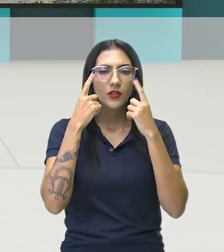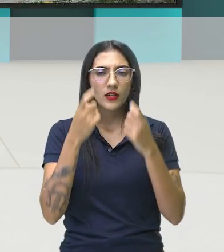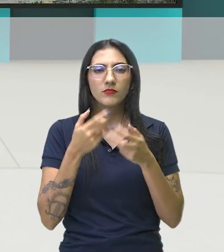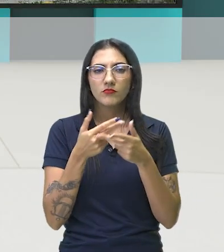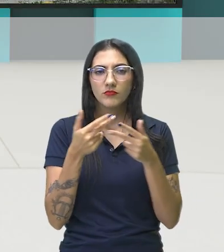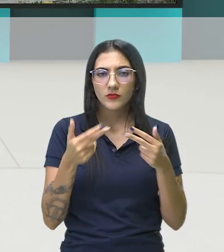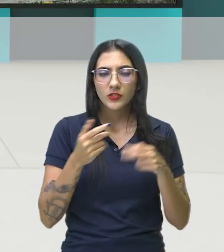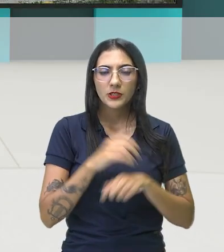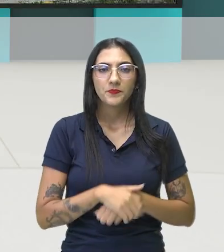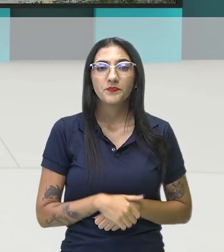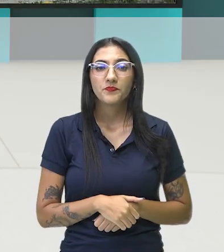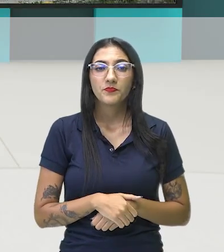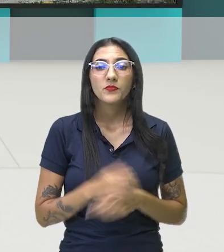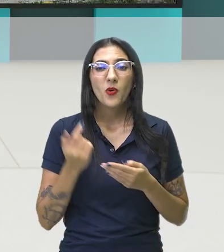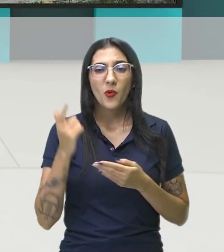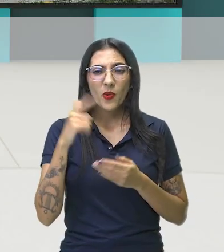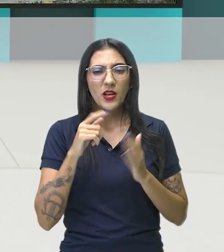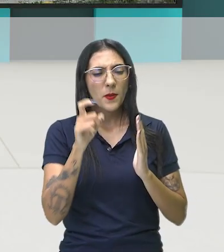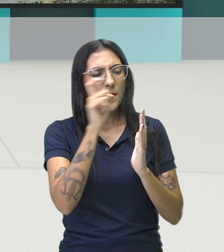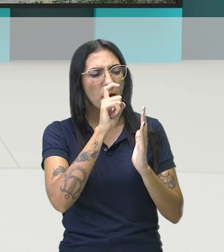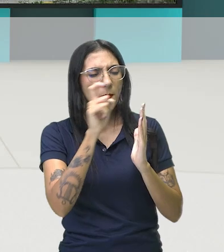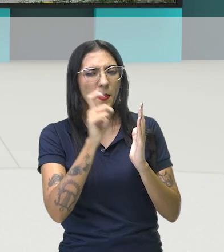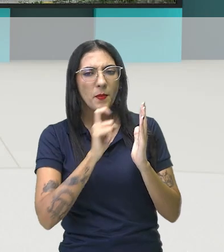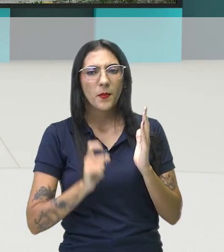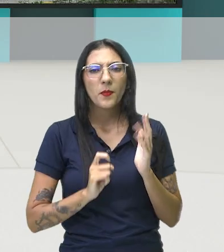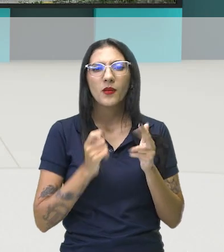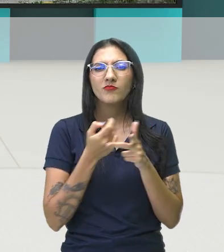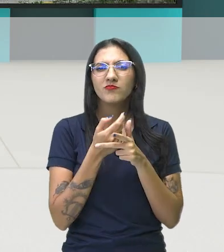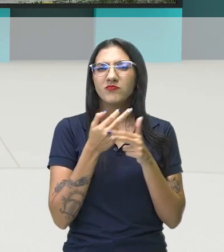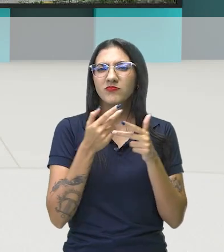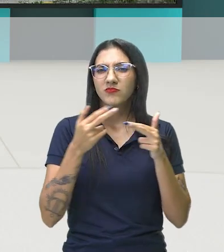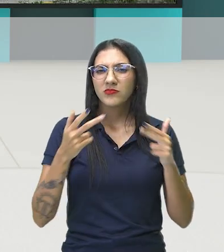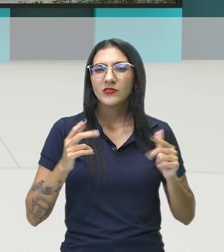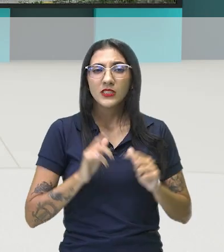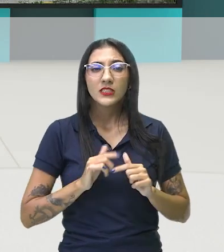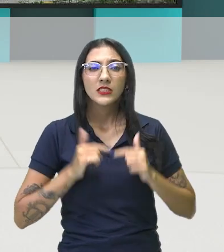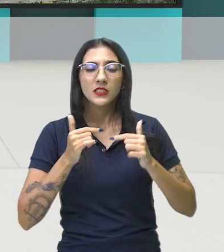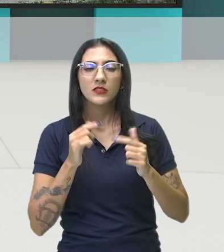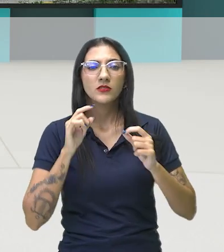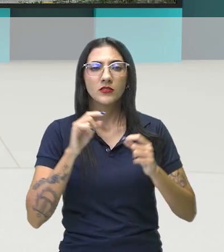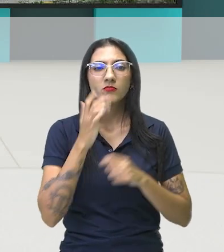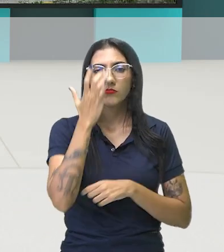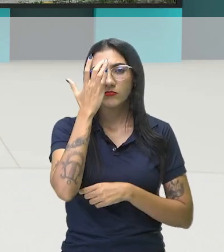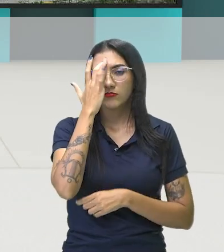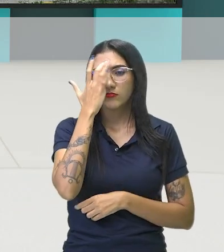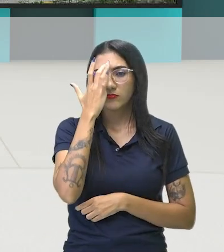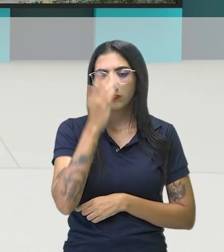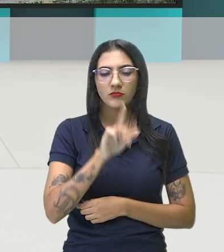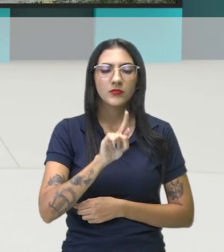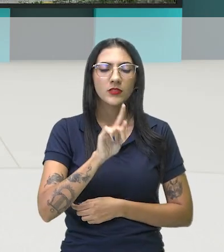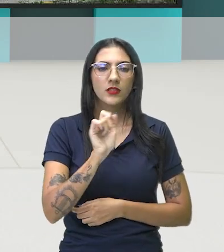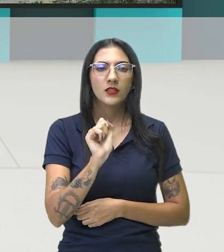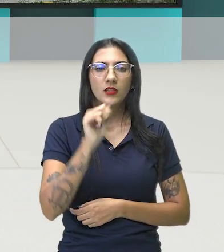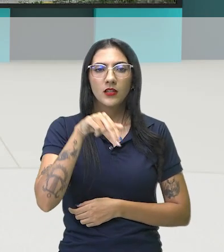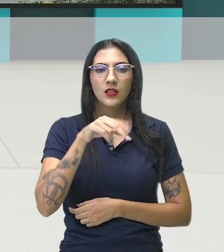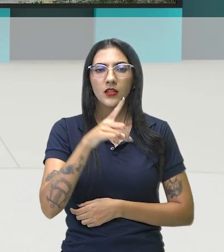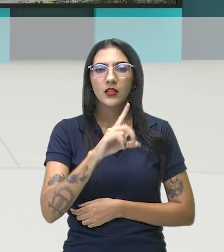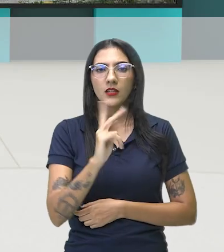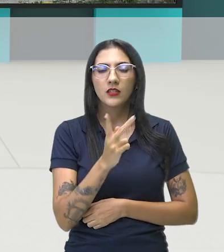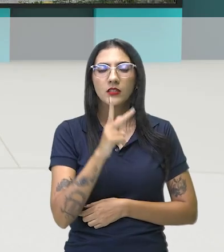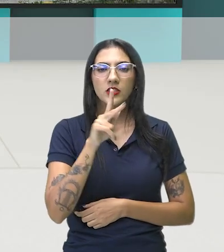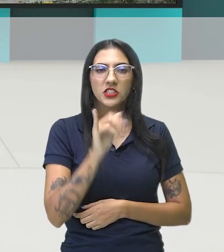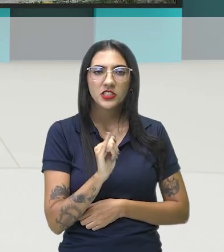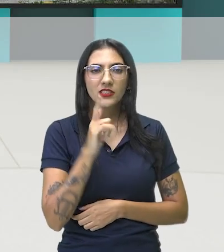violência. Ele estampou em muros o ativista indiano Mahatma Gandhi, a vítima